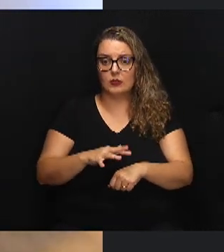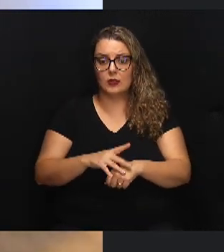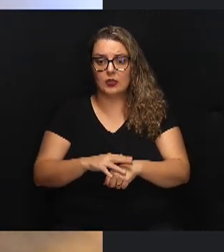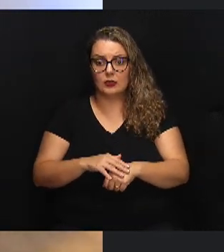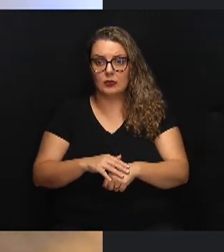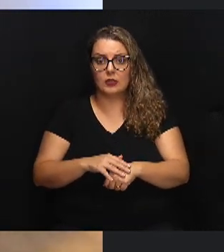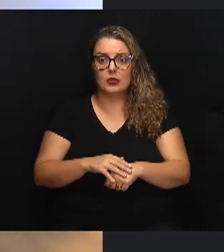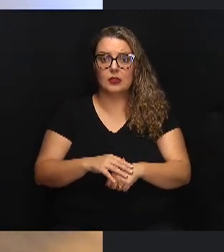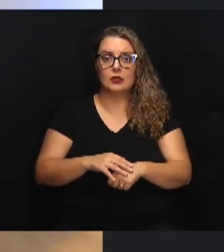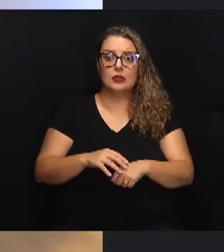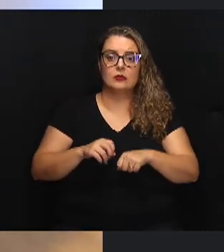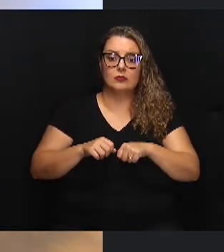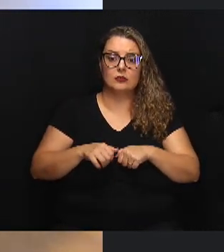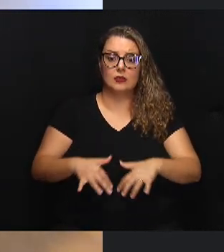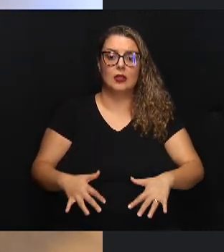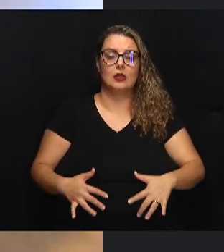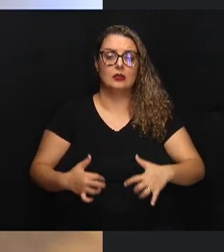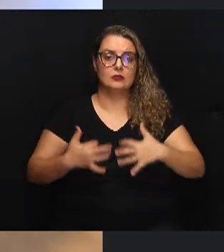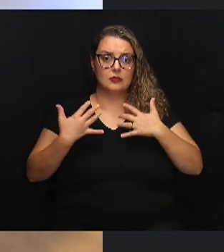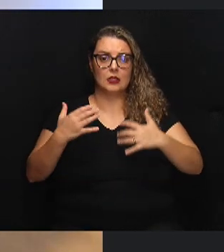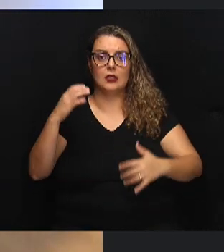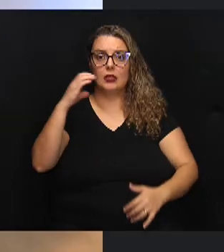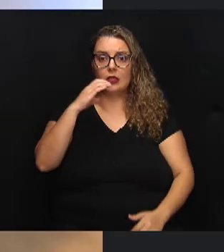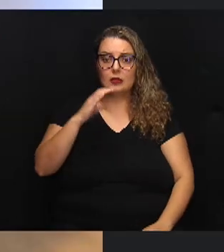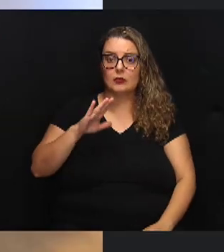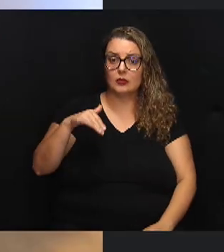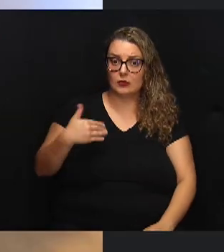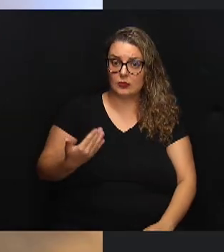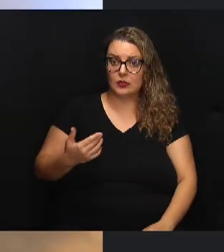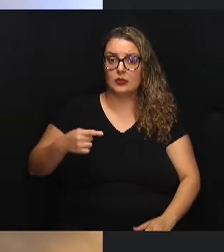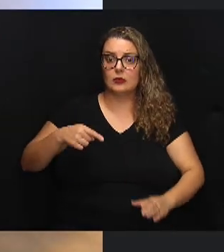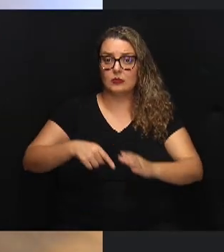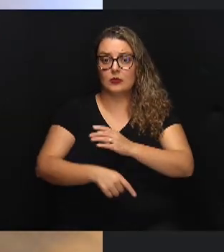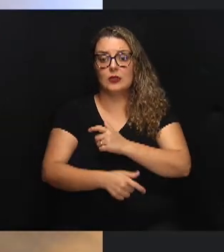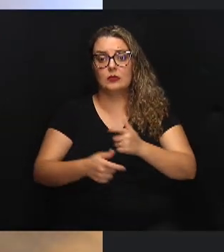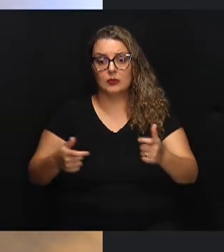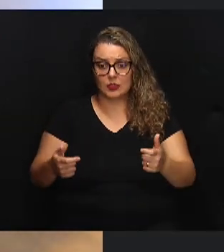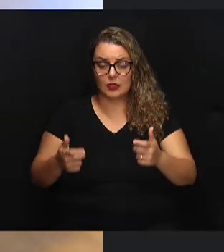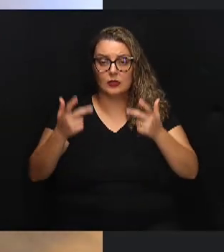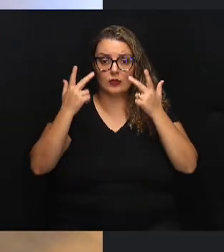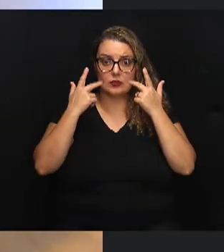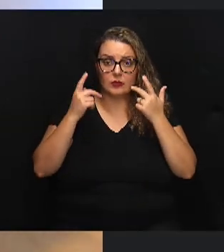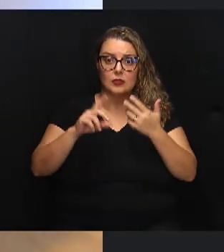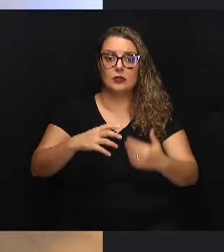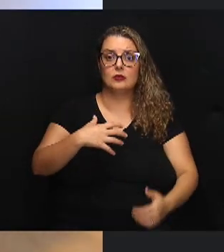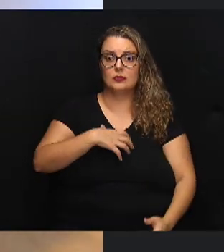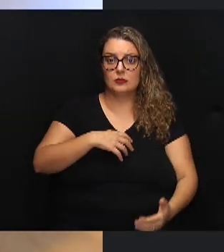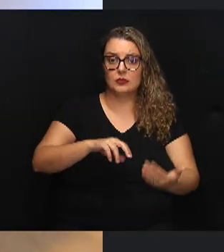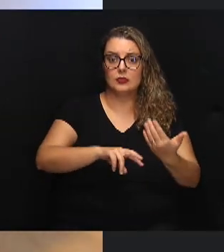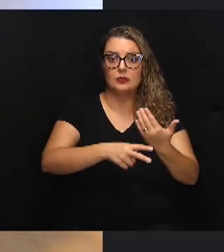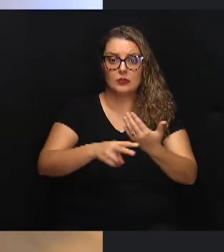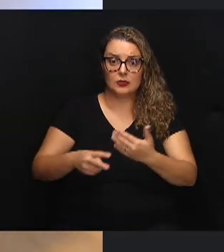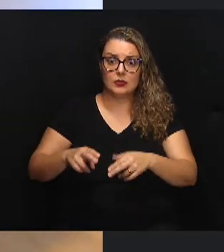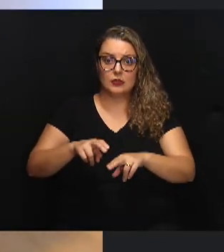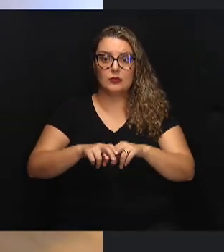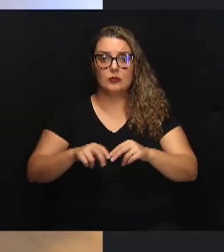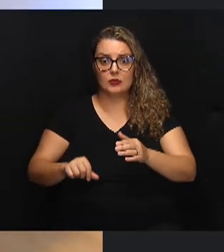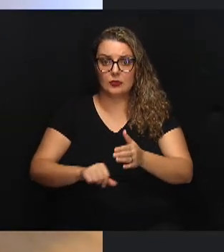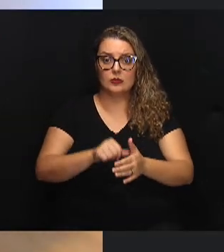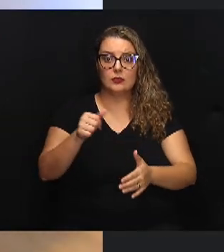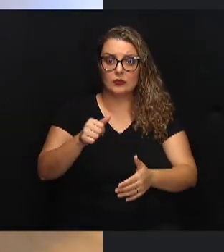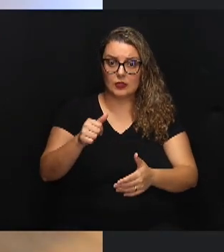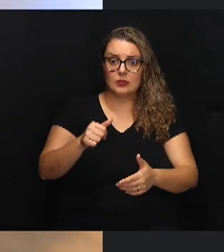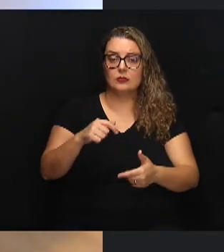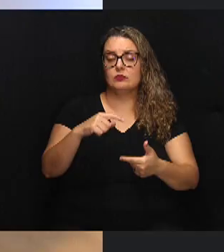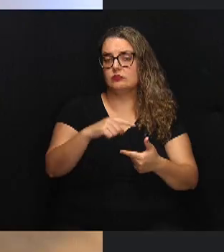dissemina rapidamente, quando ela já está mais avançada, que geralmente tem sintomas. Então, por isso, no primeiro quadro